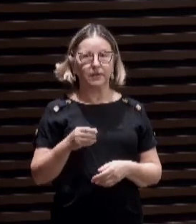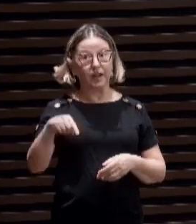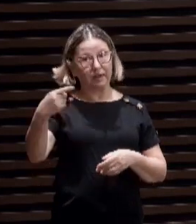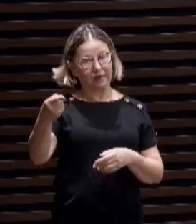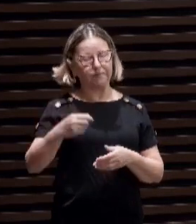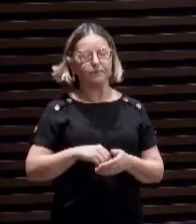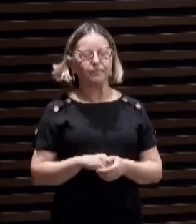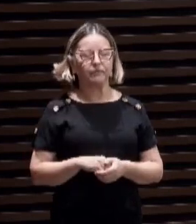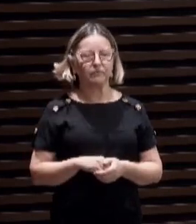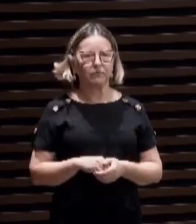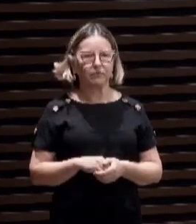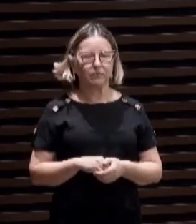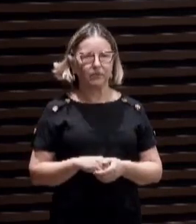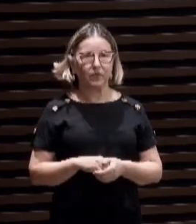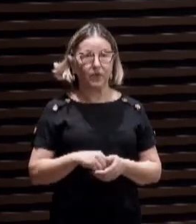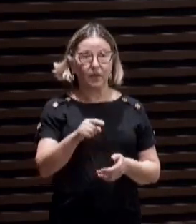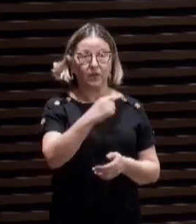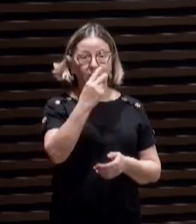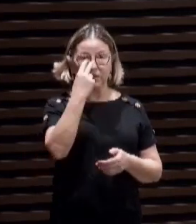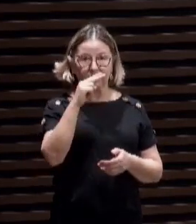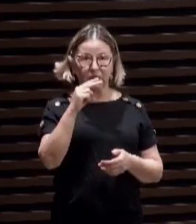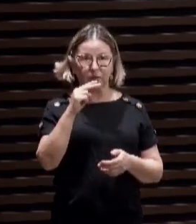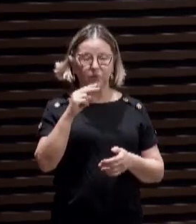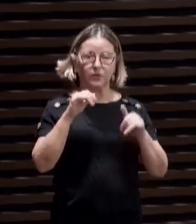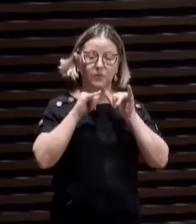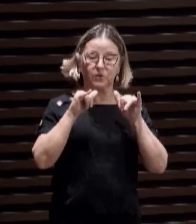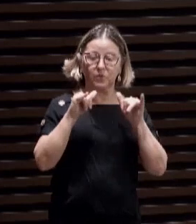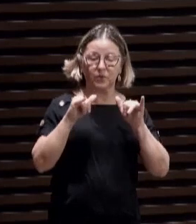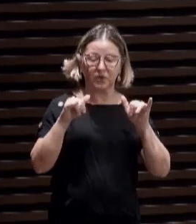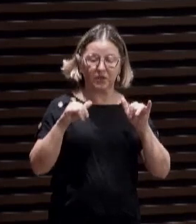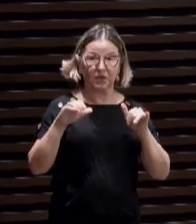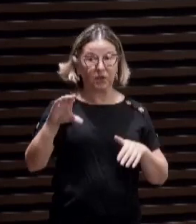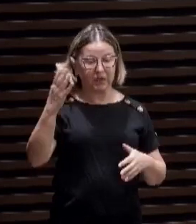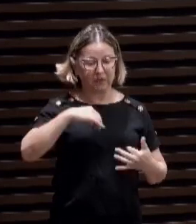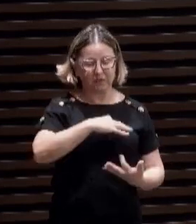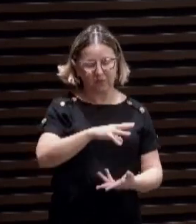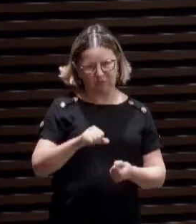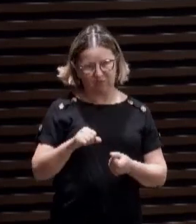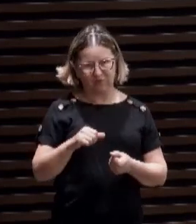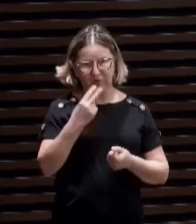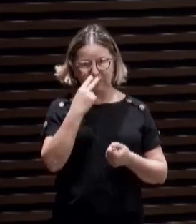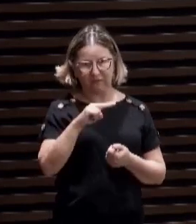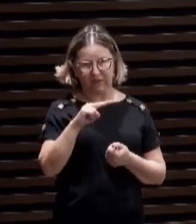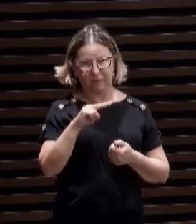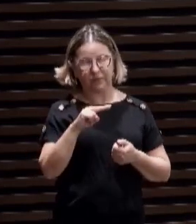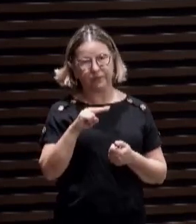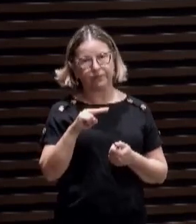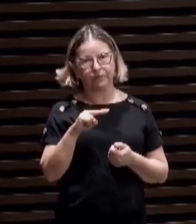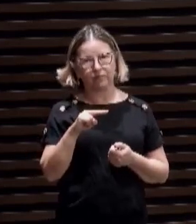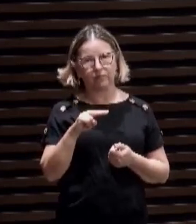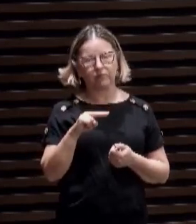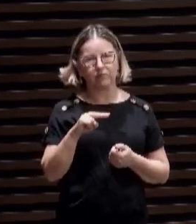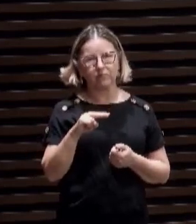Quem tem visto as notícias do mundo tem visto no Oriente a perseguição que muitos cristãos sofrem,